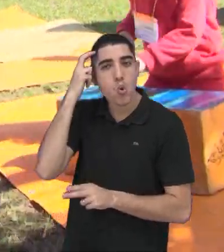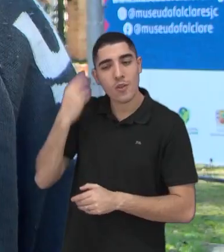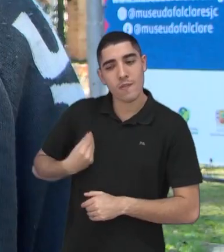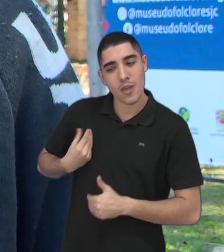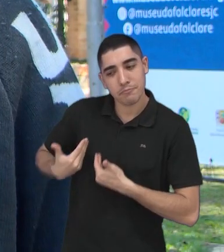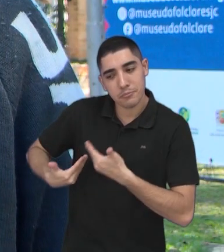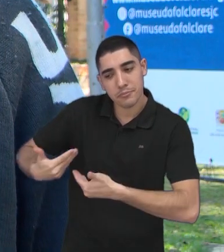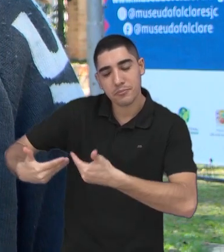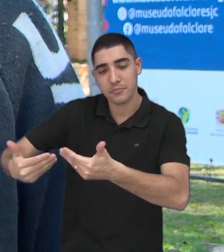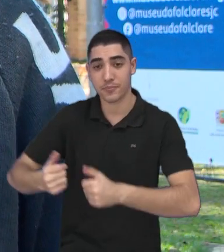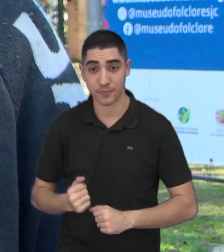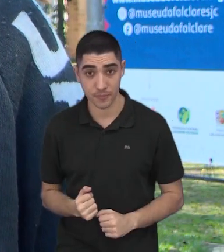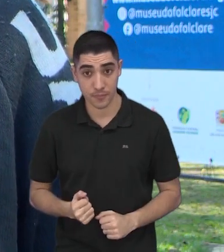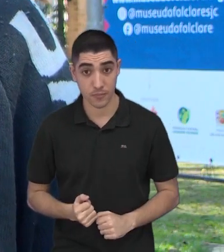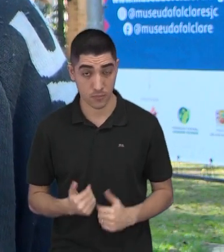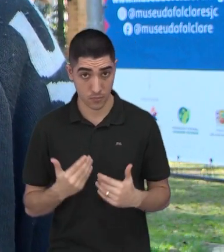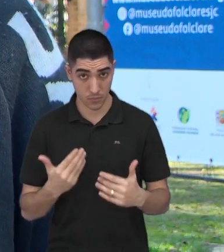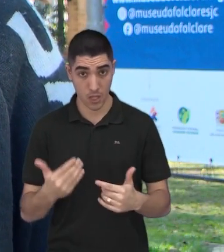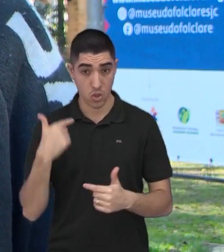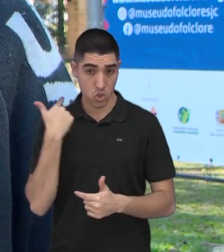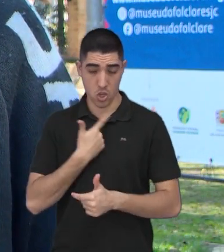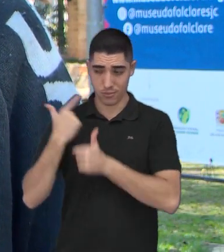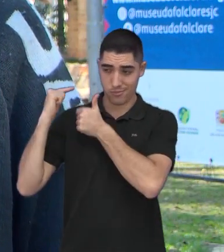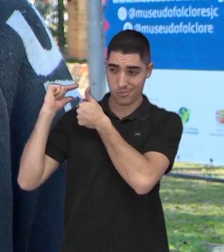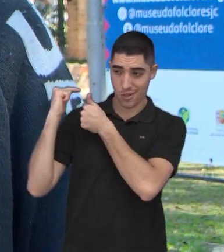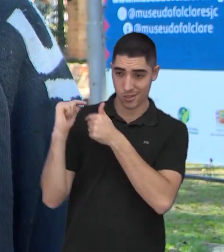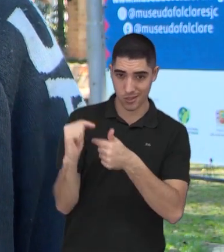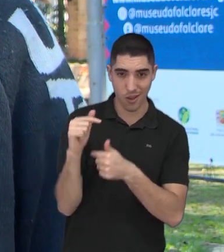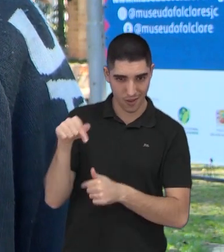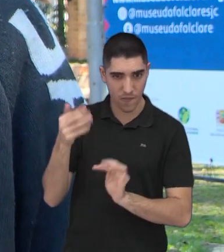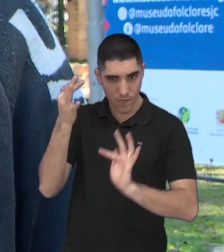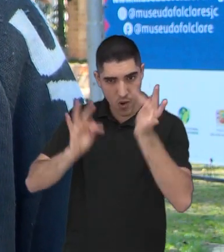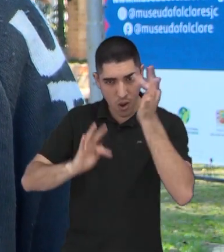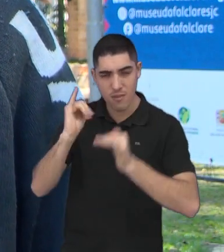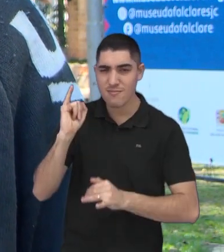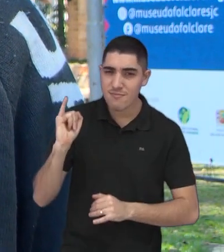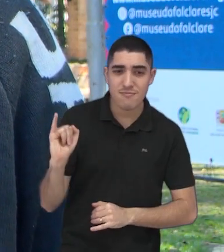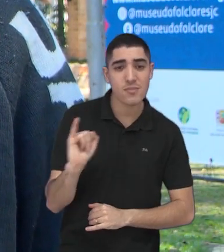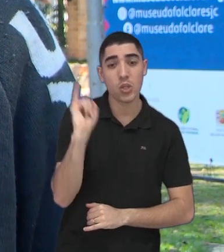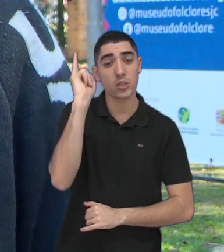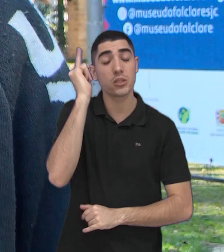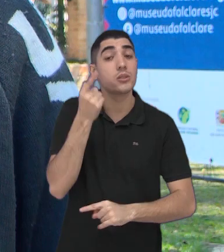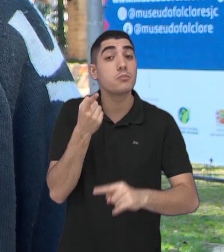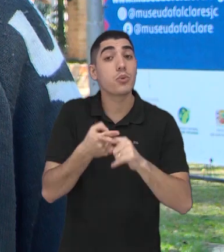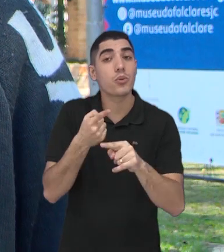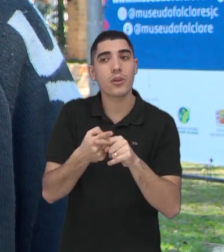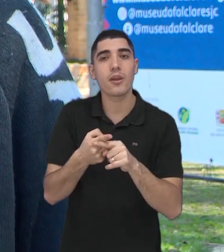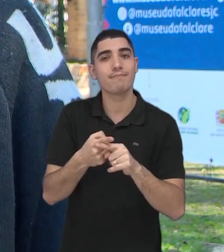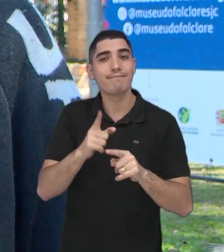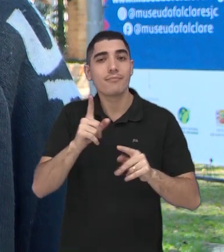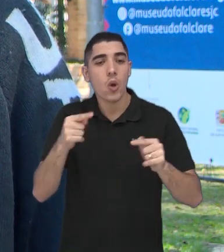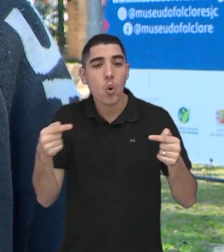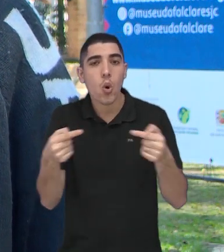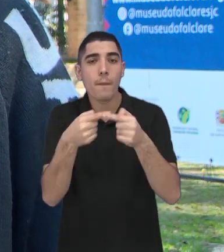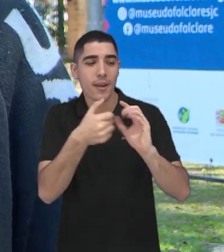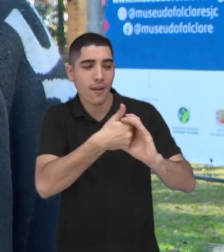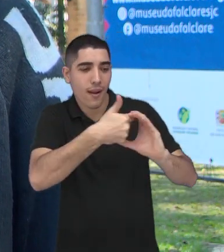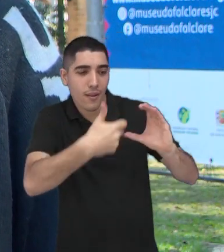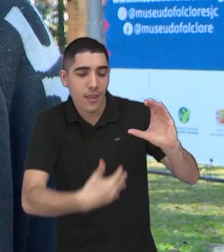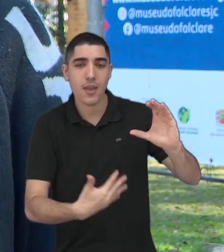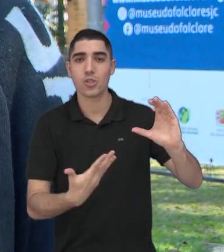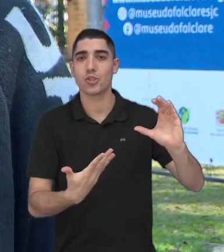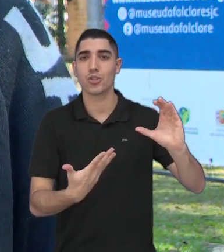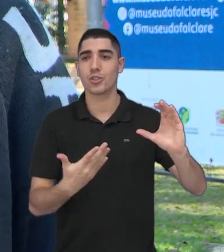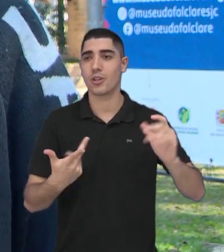cultura. A tradição, né, nossa do folclore, ela é muito importante porque traz características e vidas